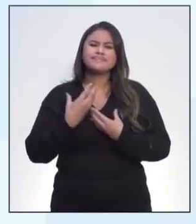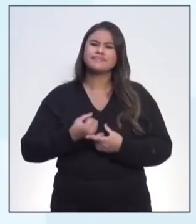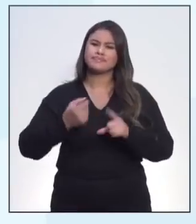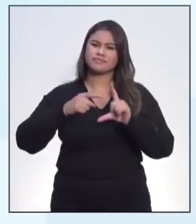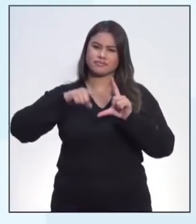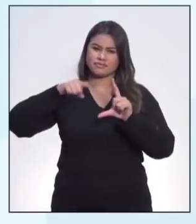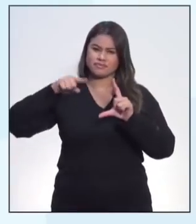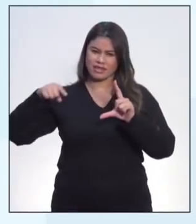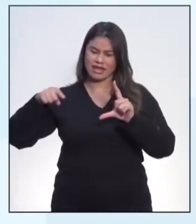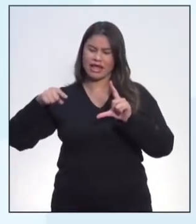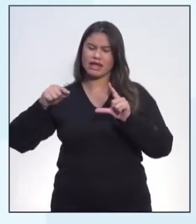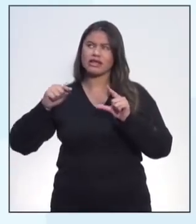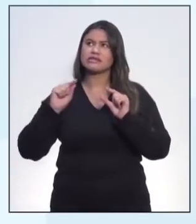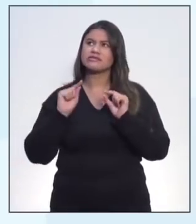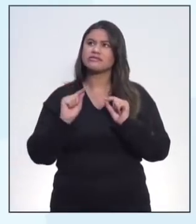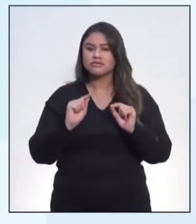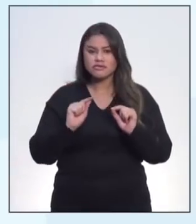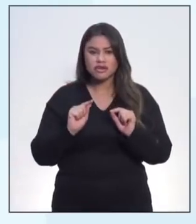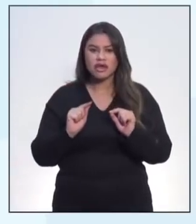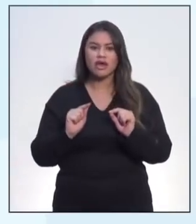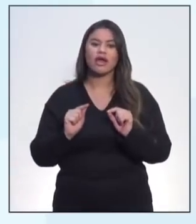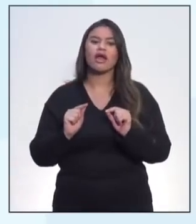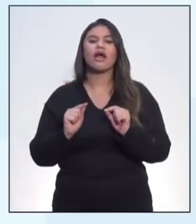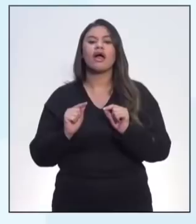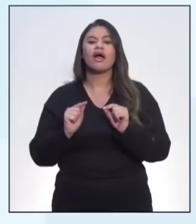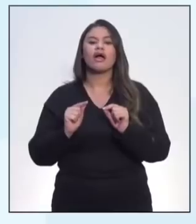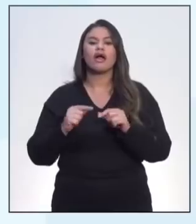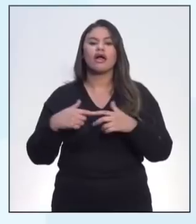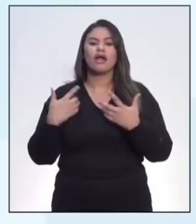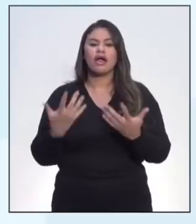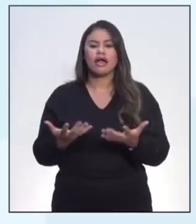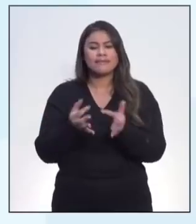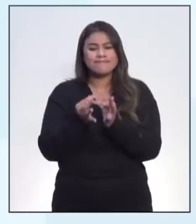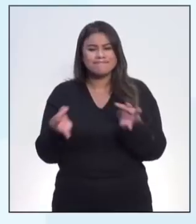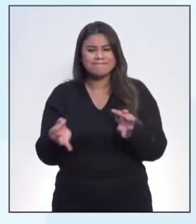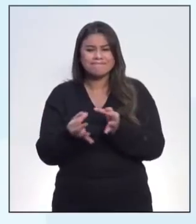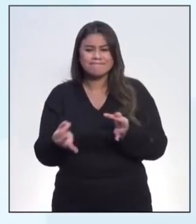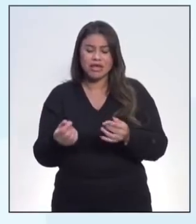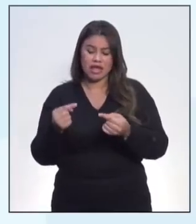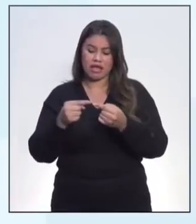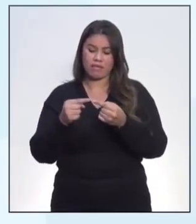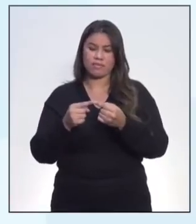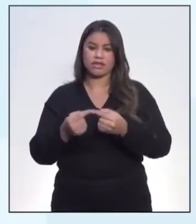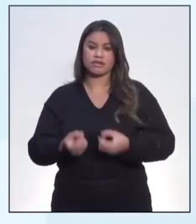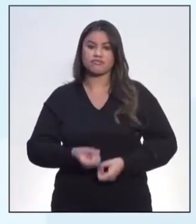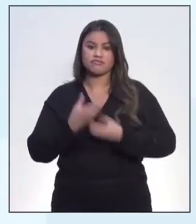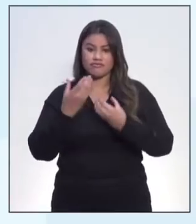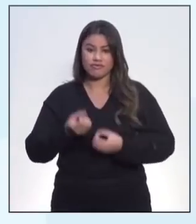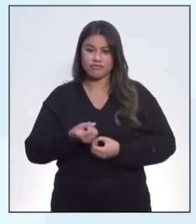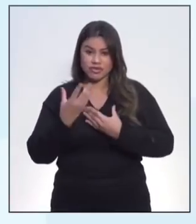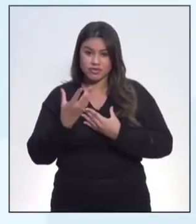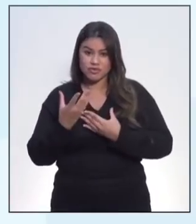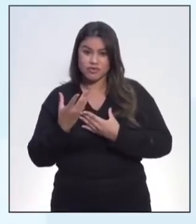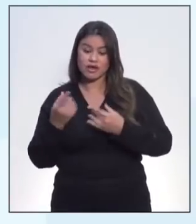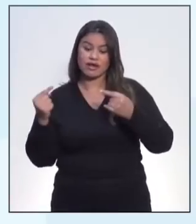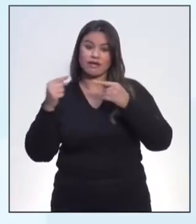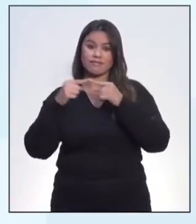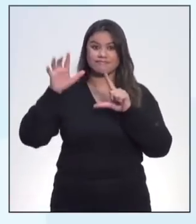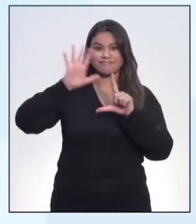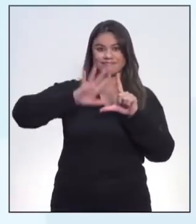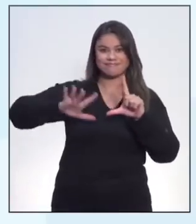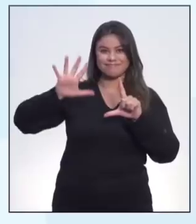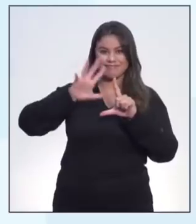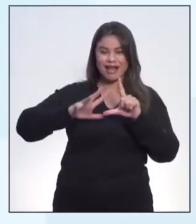recursos gráficos que servem para transmitir informações por meio de imagens, desenhos,